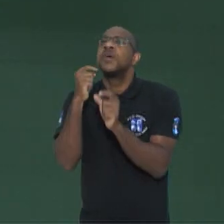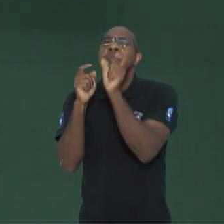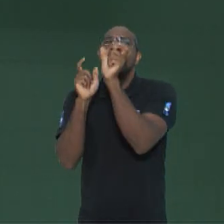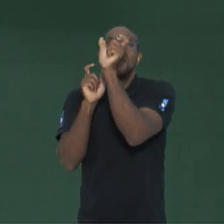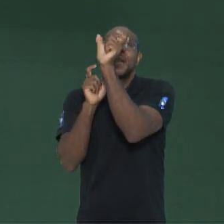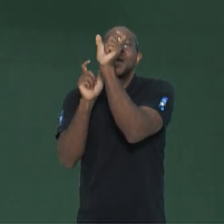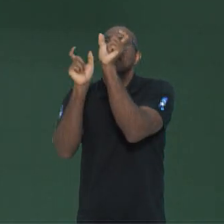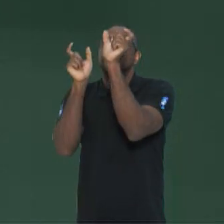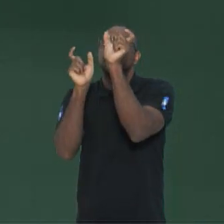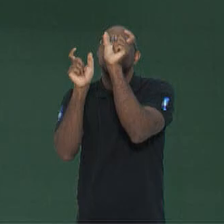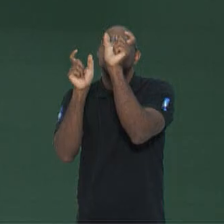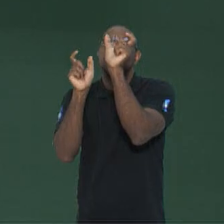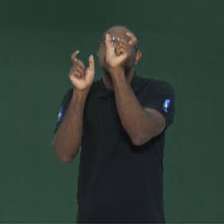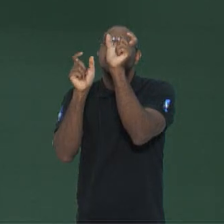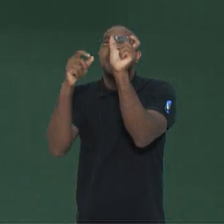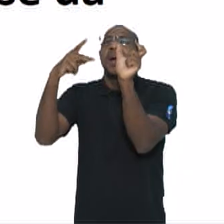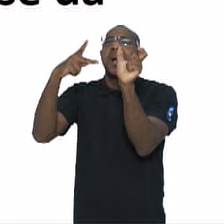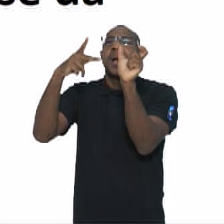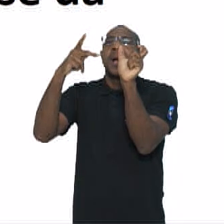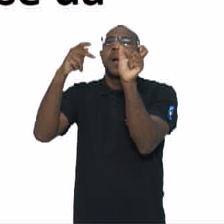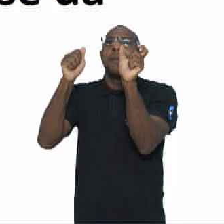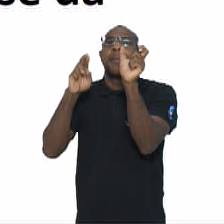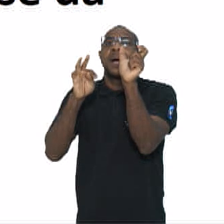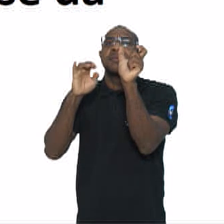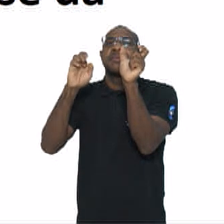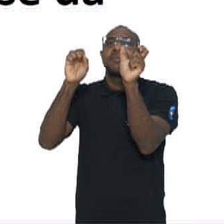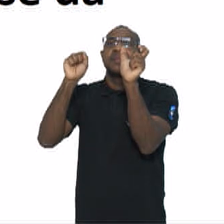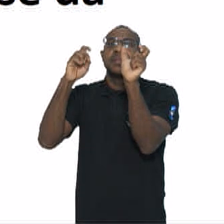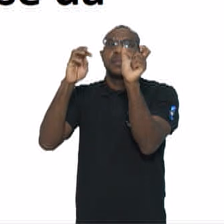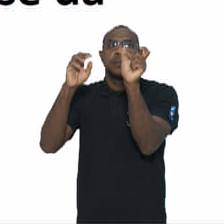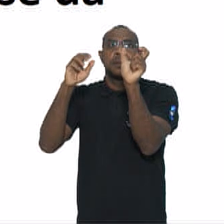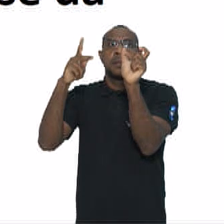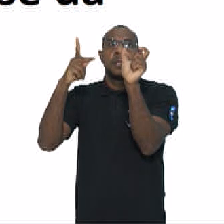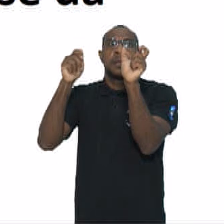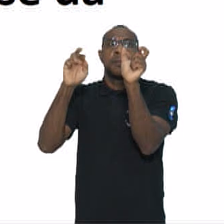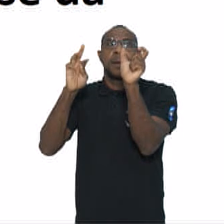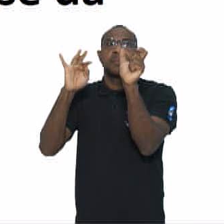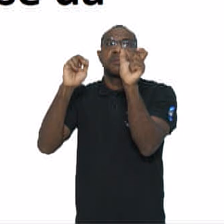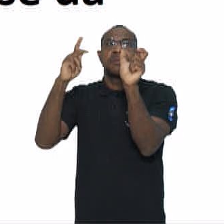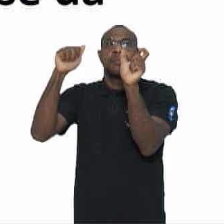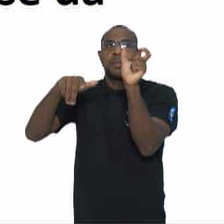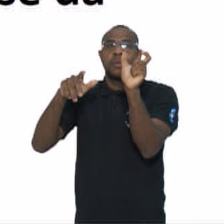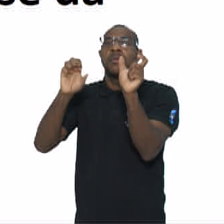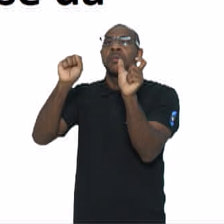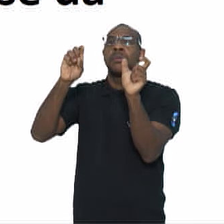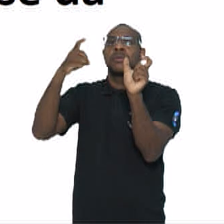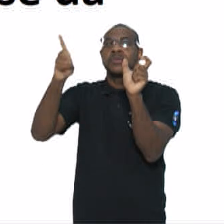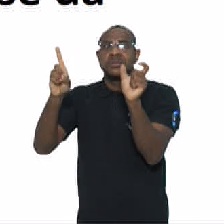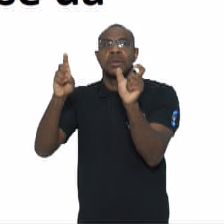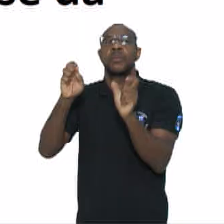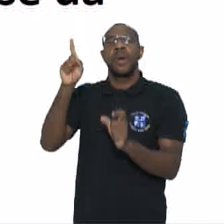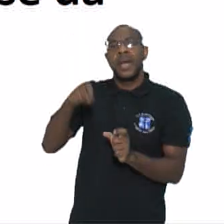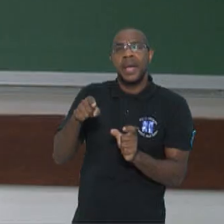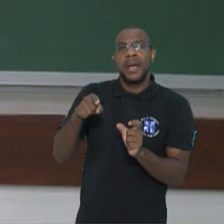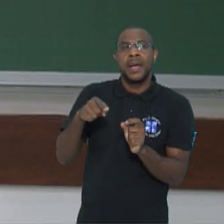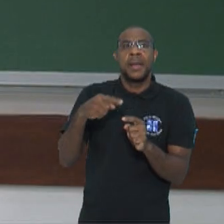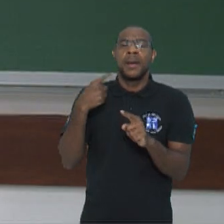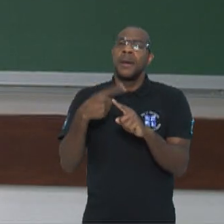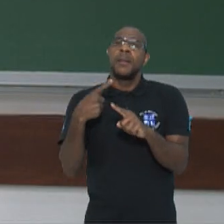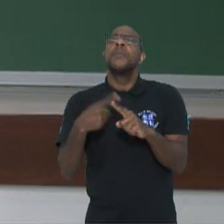escrever. Por que em alguns momentos a concordância está no plural e por que em alguns momentos está no singular? Será